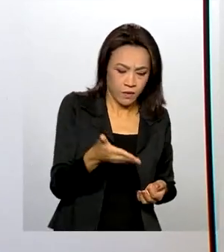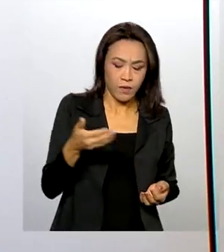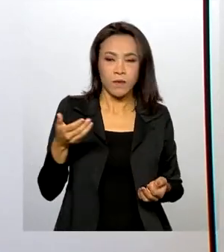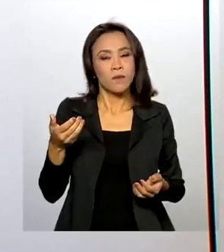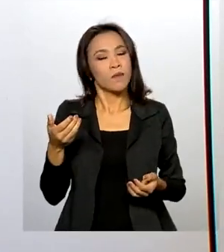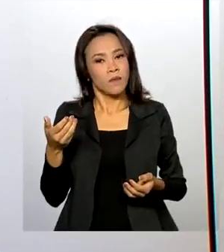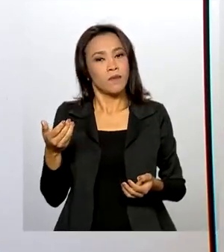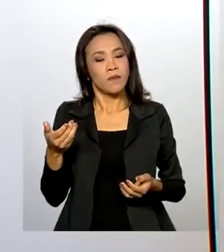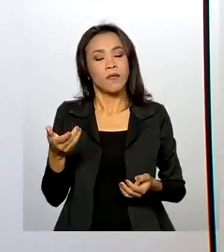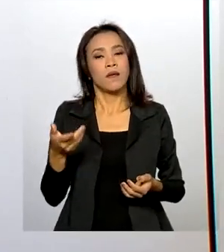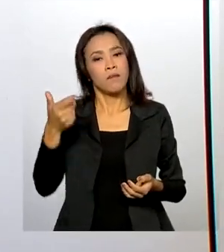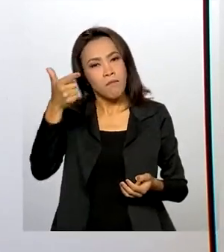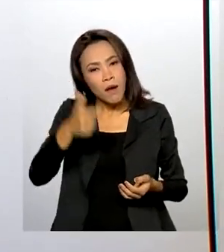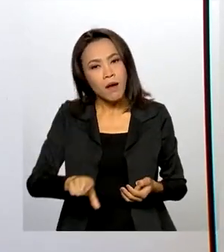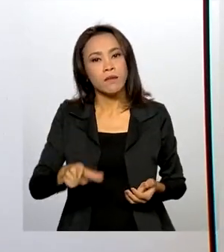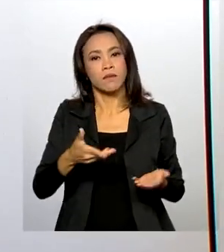mais uma commodity.